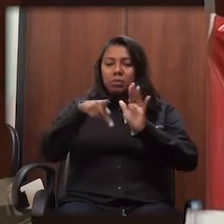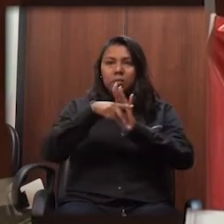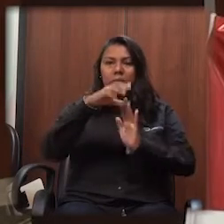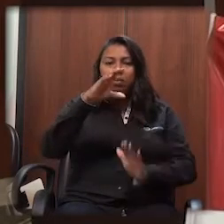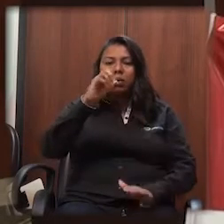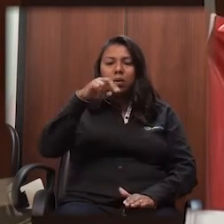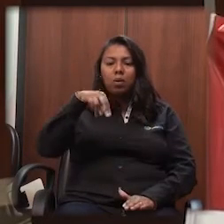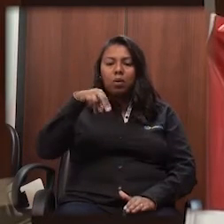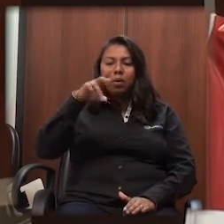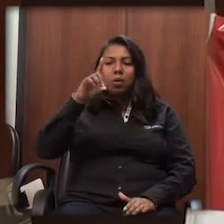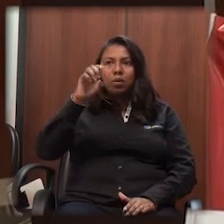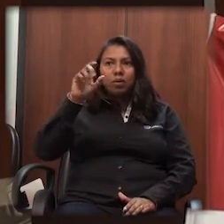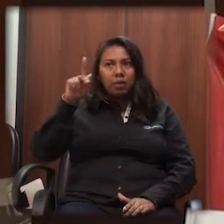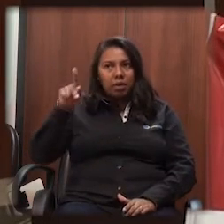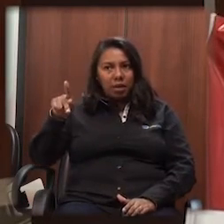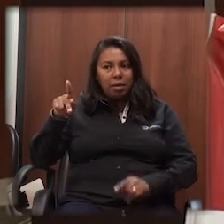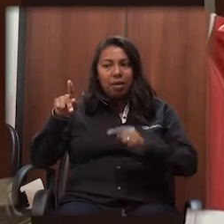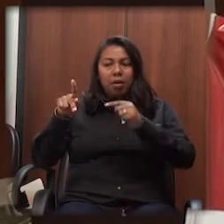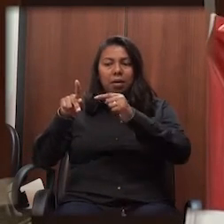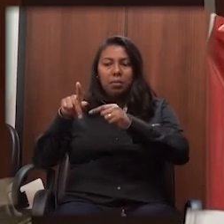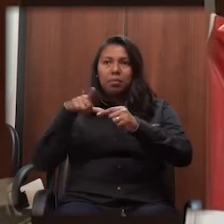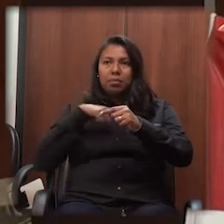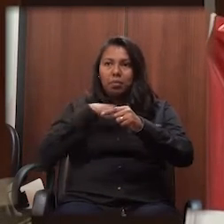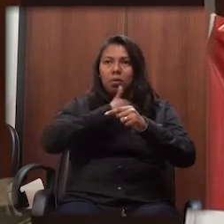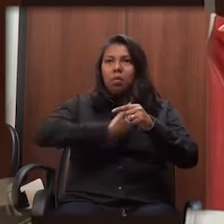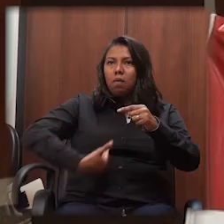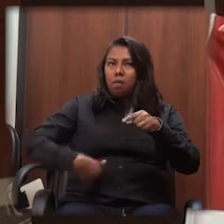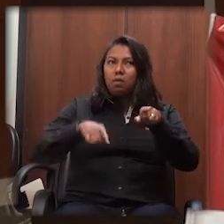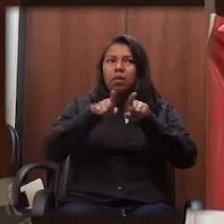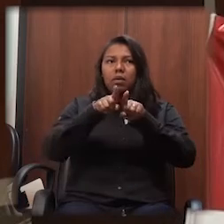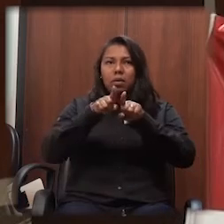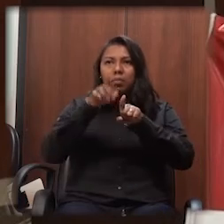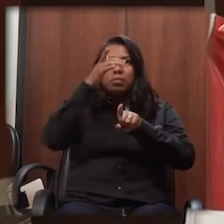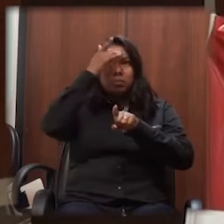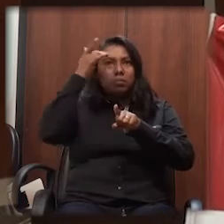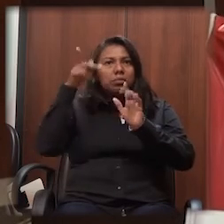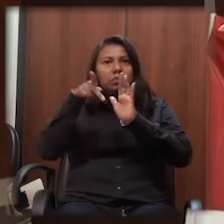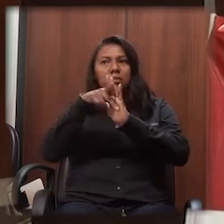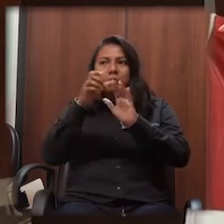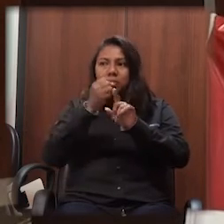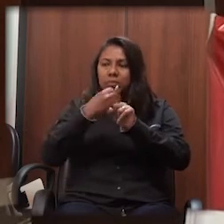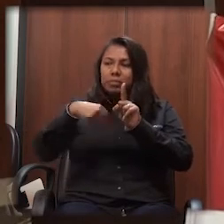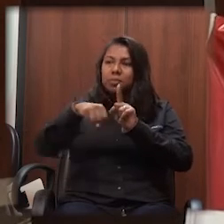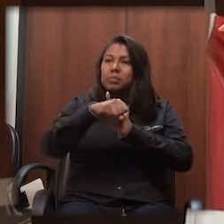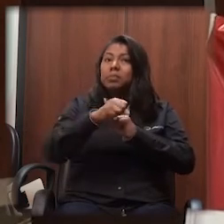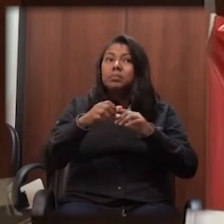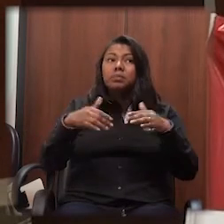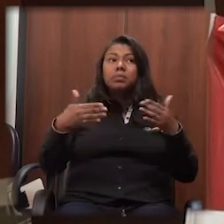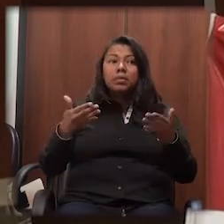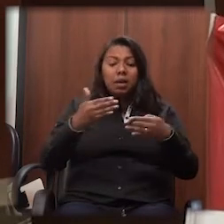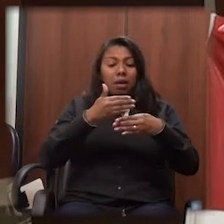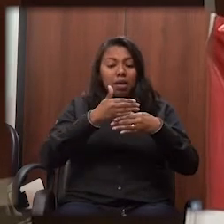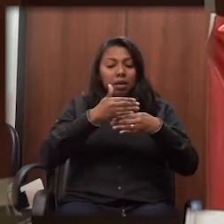comissão formada tanto pelo poder público quanto pela sociedade civil, e que, portanto, foi a partir